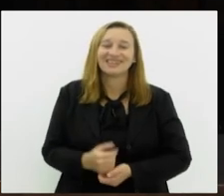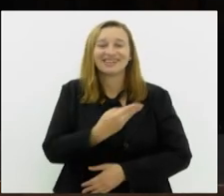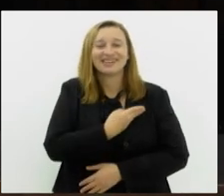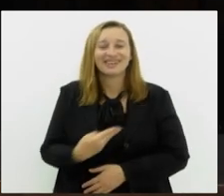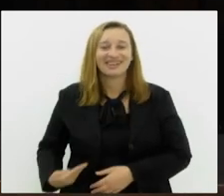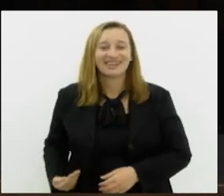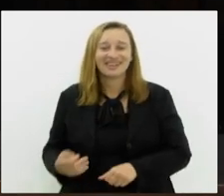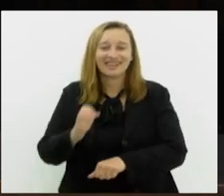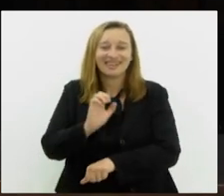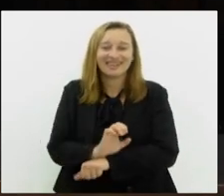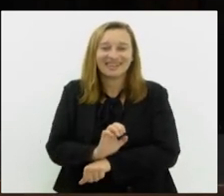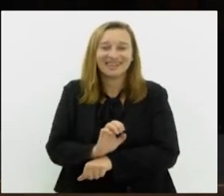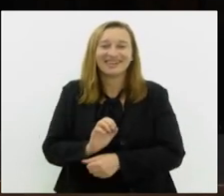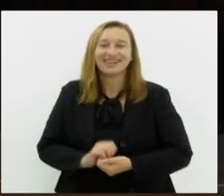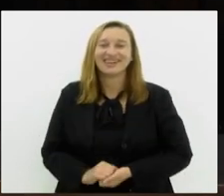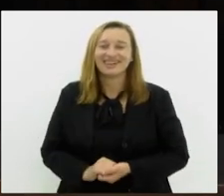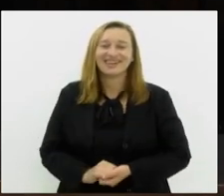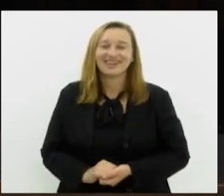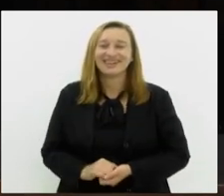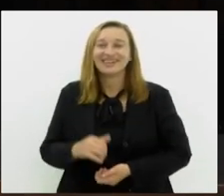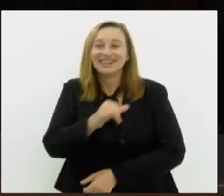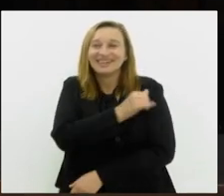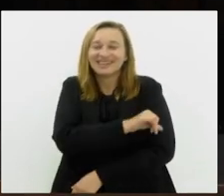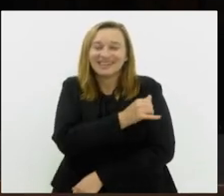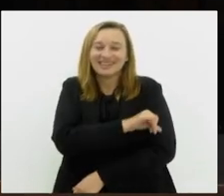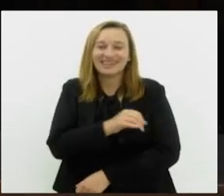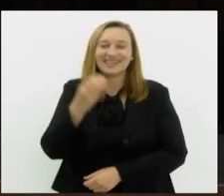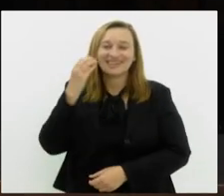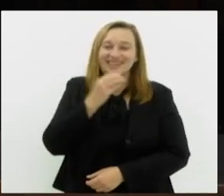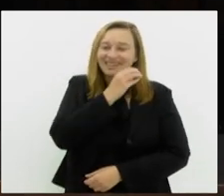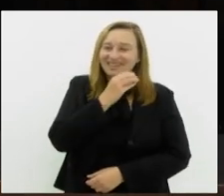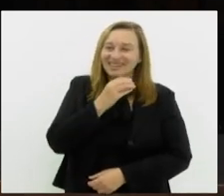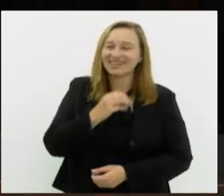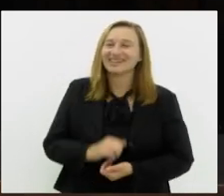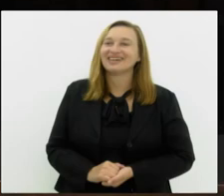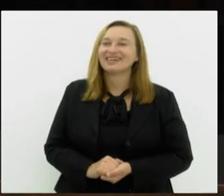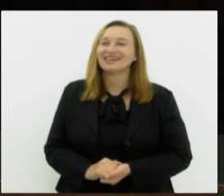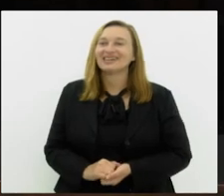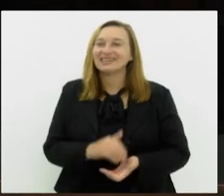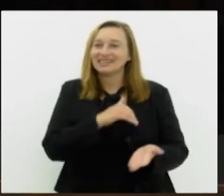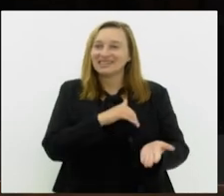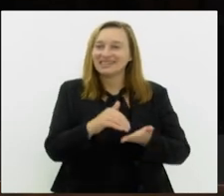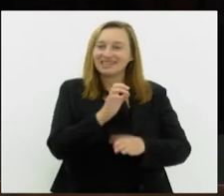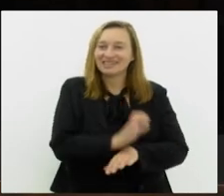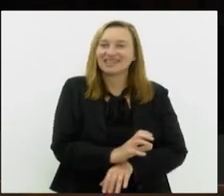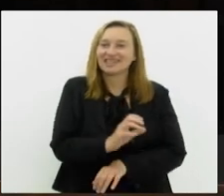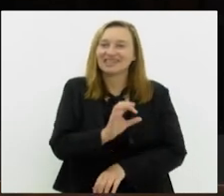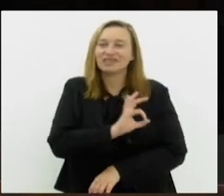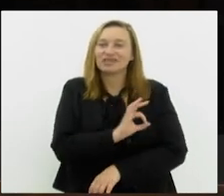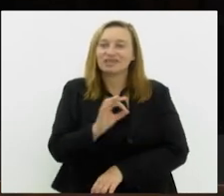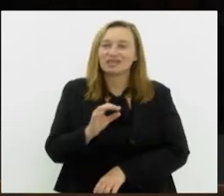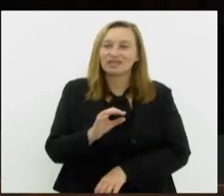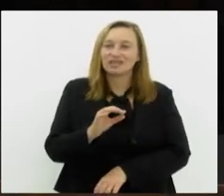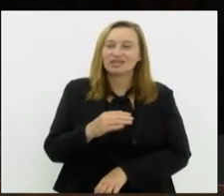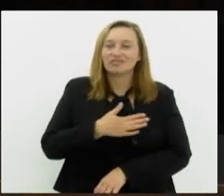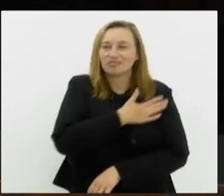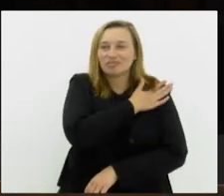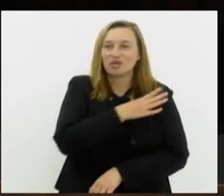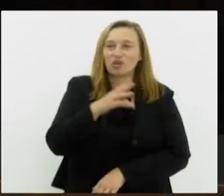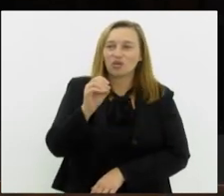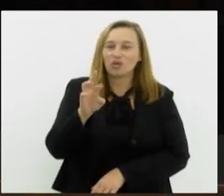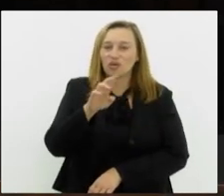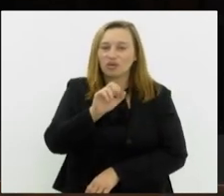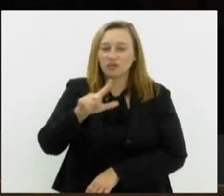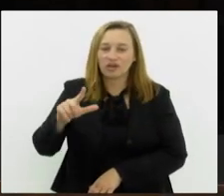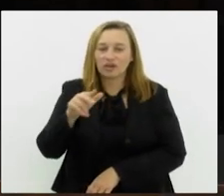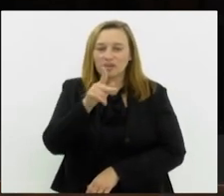governador do Estado do Rio de Janeiro, Cláudio Castro, com vistas ao secretário de Estado da Polícia Militar, Coronel